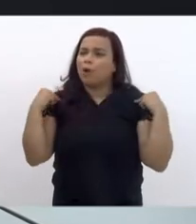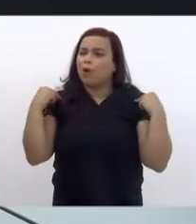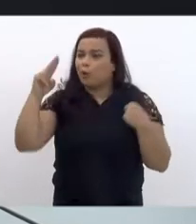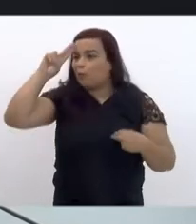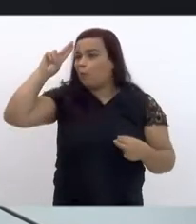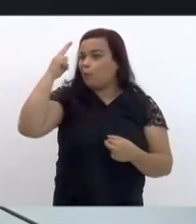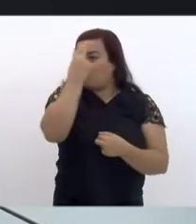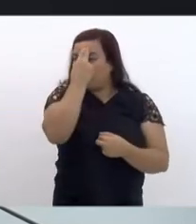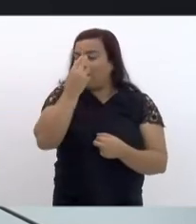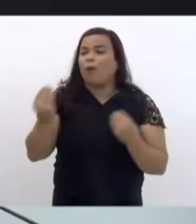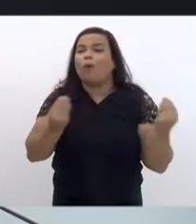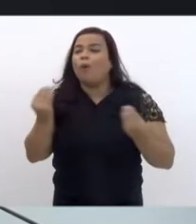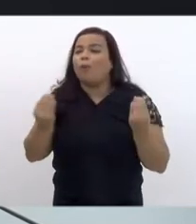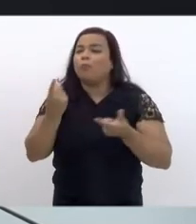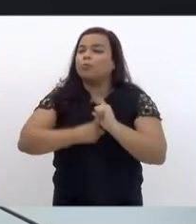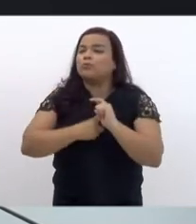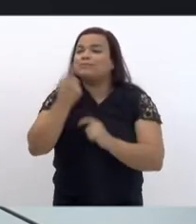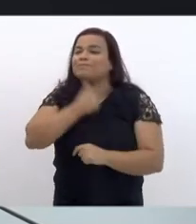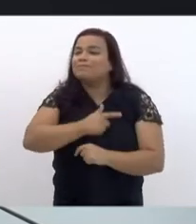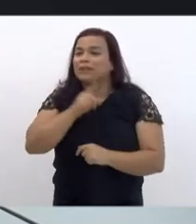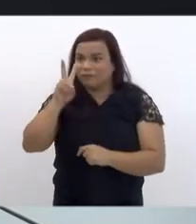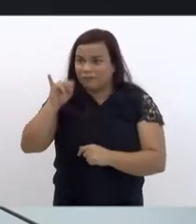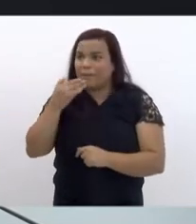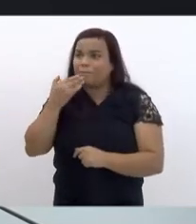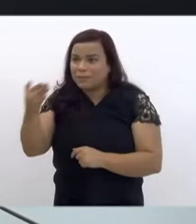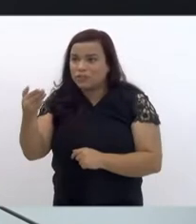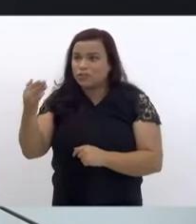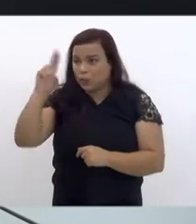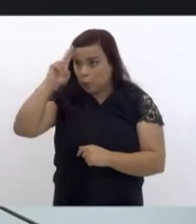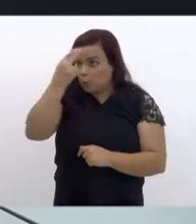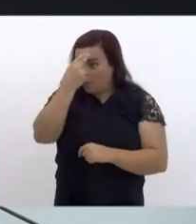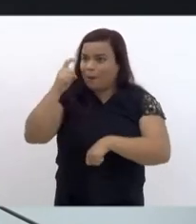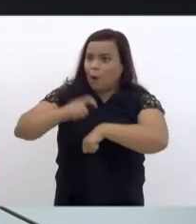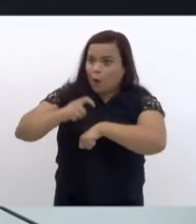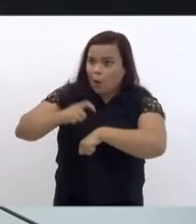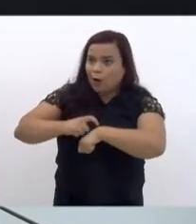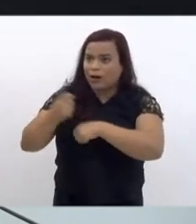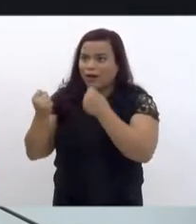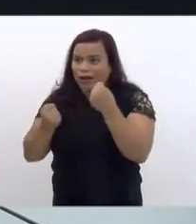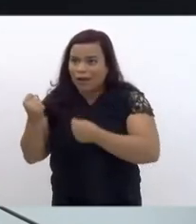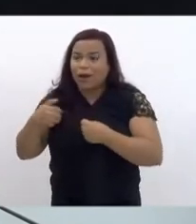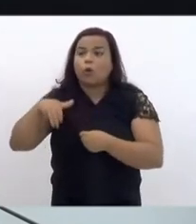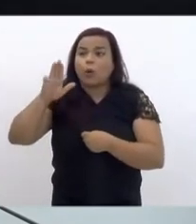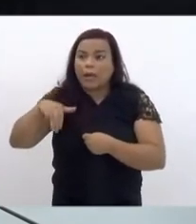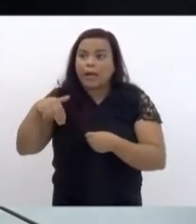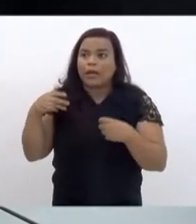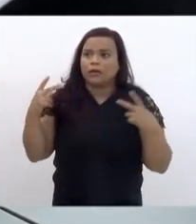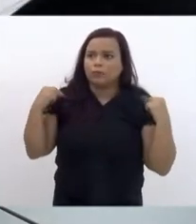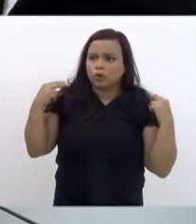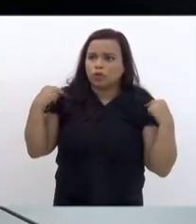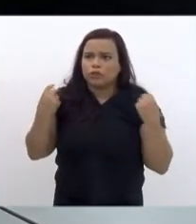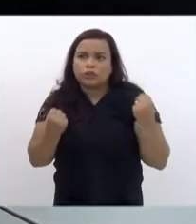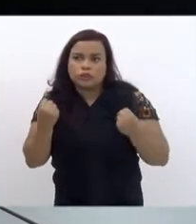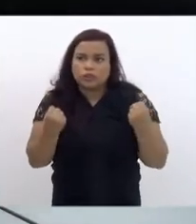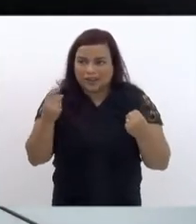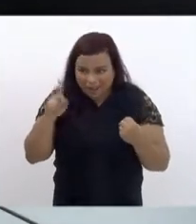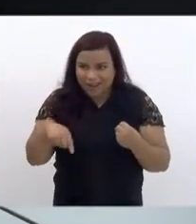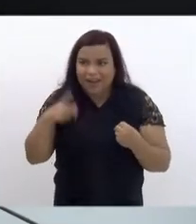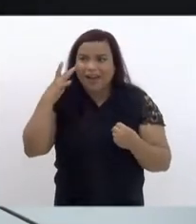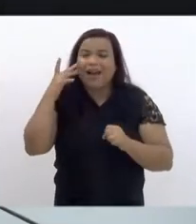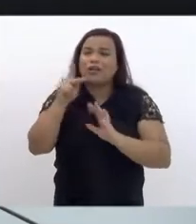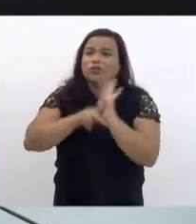Uber aquele carro, aquela hora, estava sendo dirigido por quem? Então, eu acho um